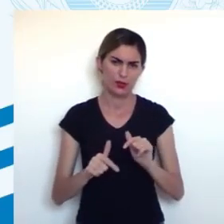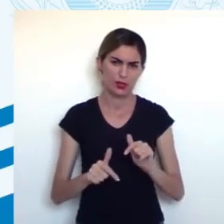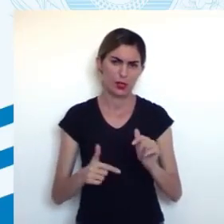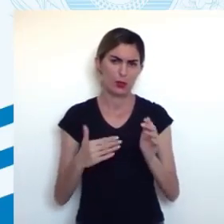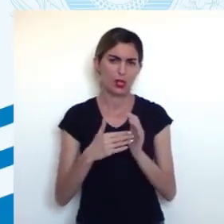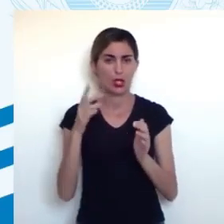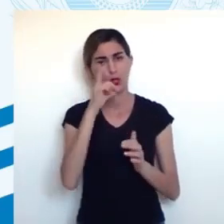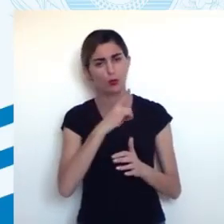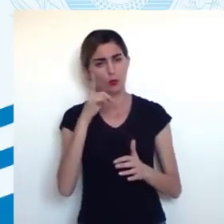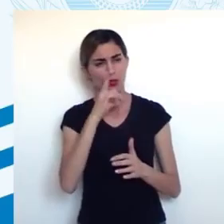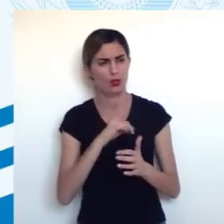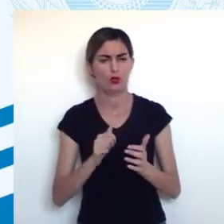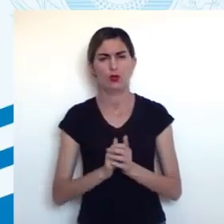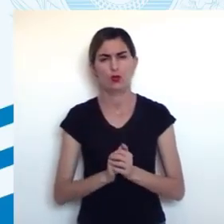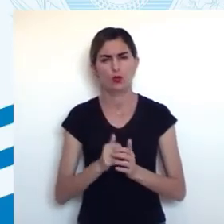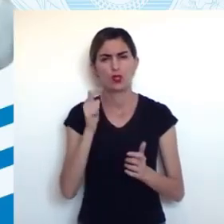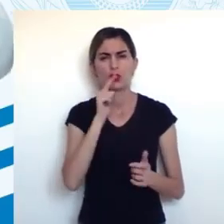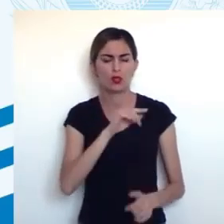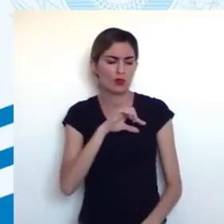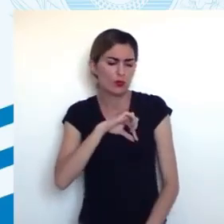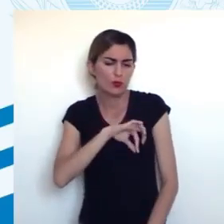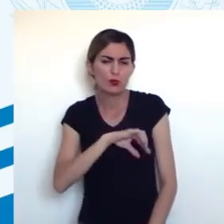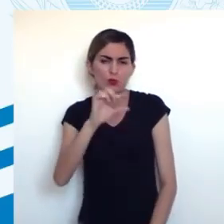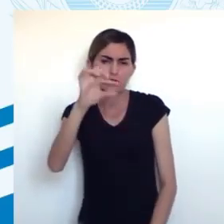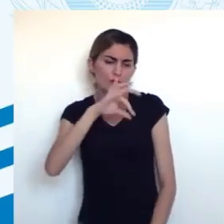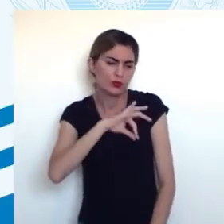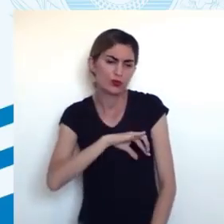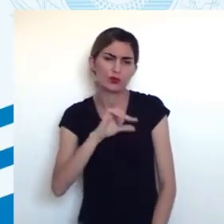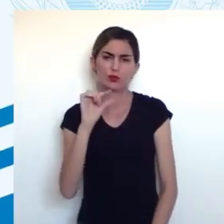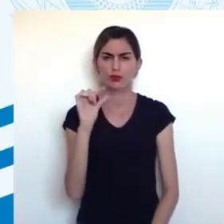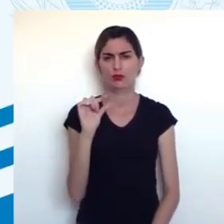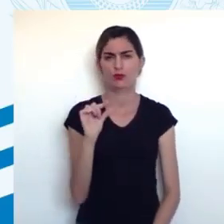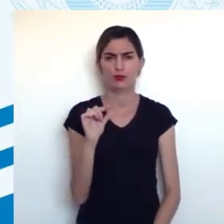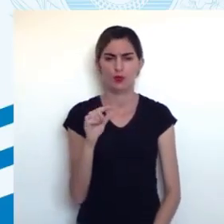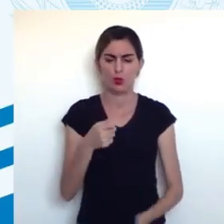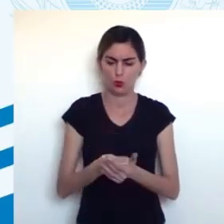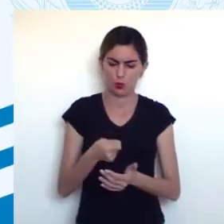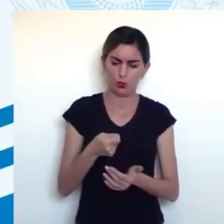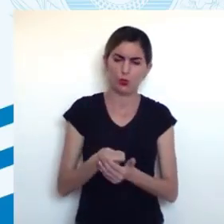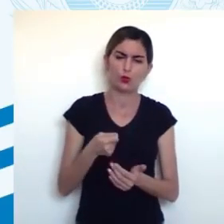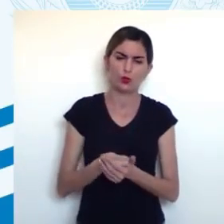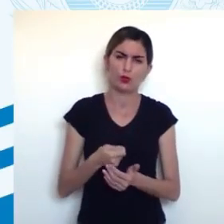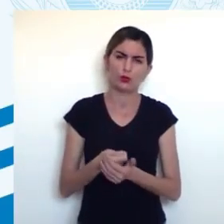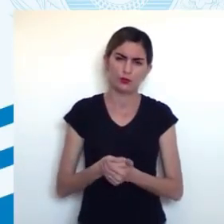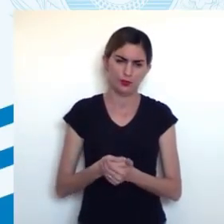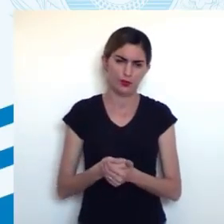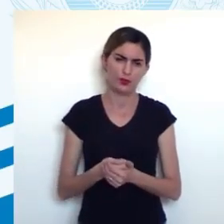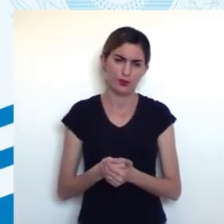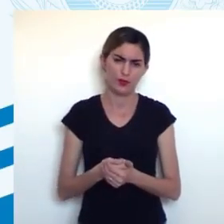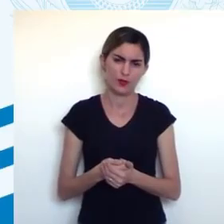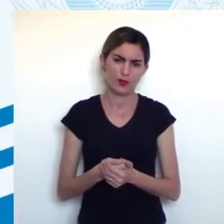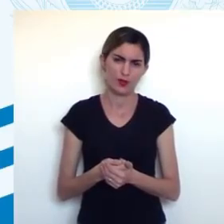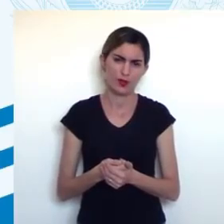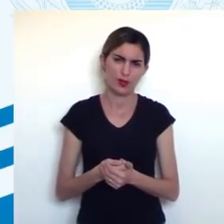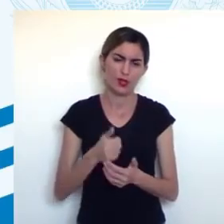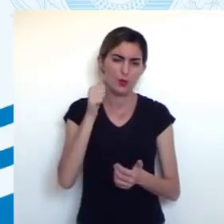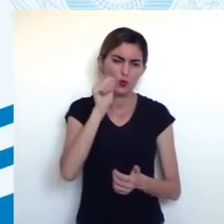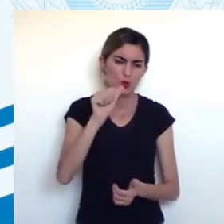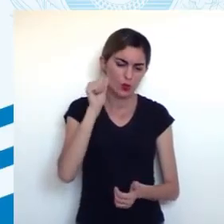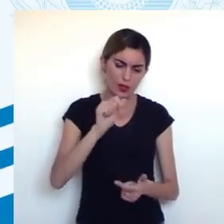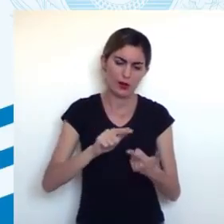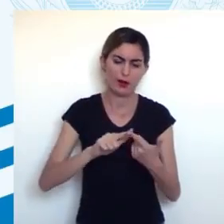os domingos. Ganhavam pouquíssimo, o que obrigava marido, mulher